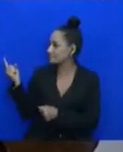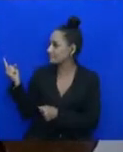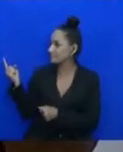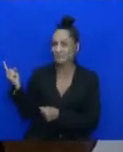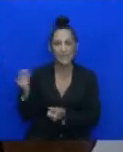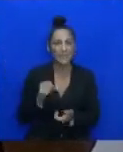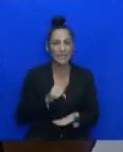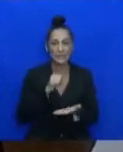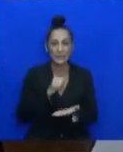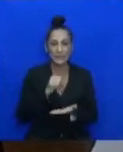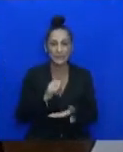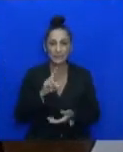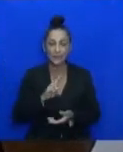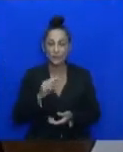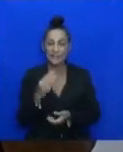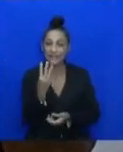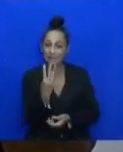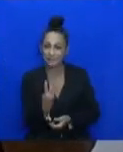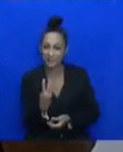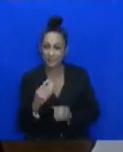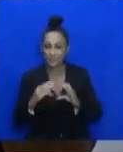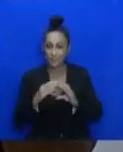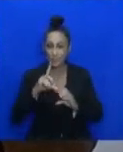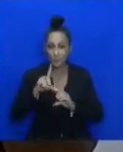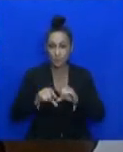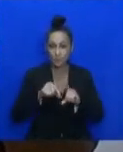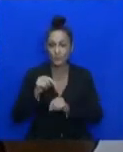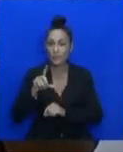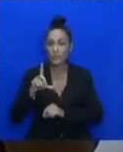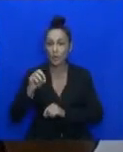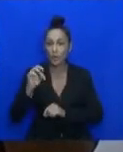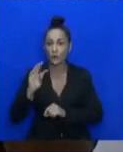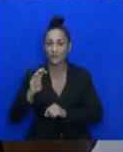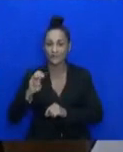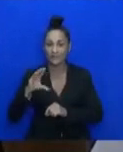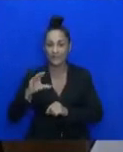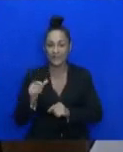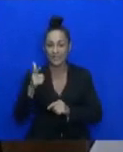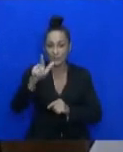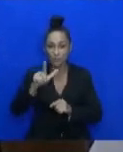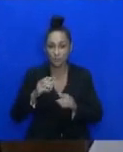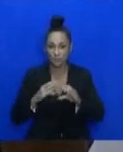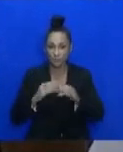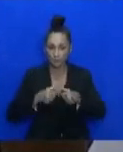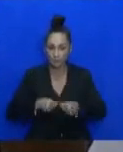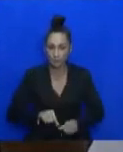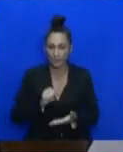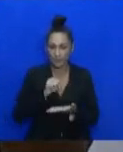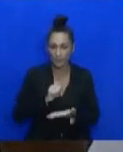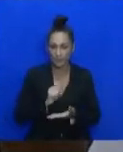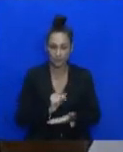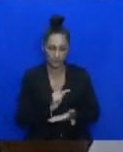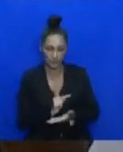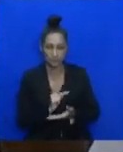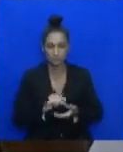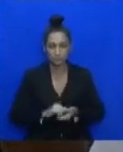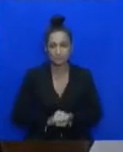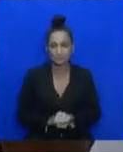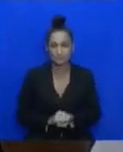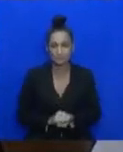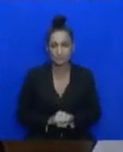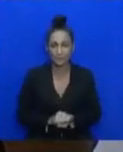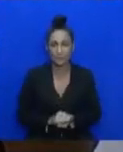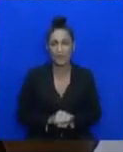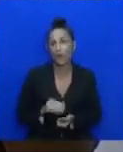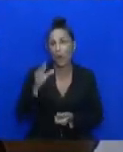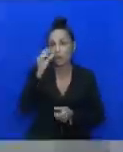Desta maleta, nós vamos utilizar apenas 3 bolas para o sorteio da Loteca. As demais permanecerão aqui na maleta, tá? Ok, agora o Sidney e a